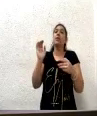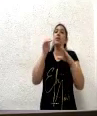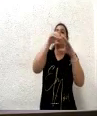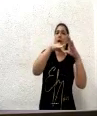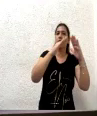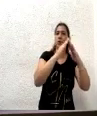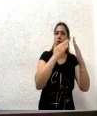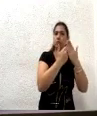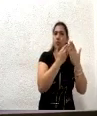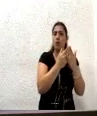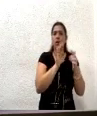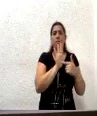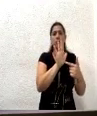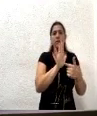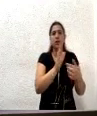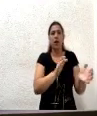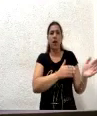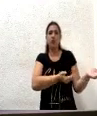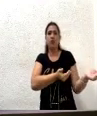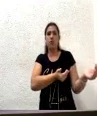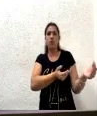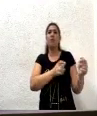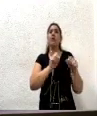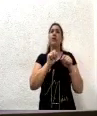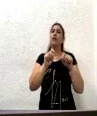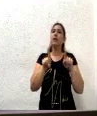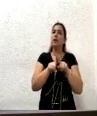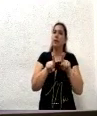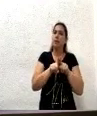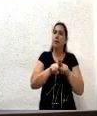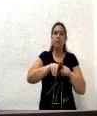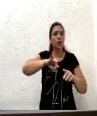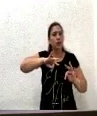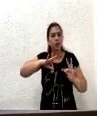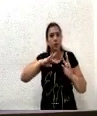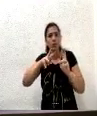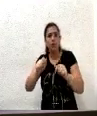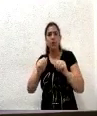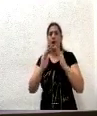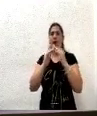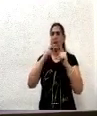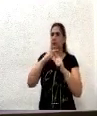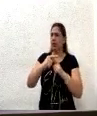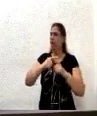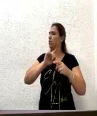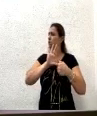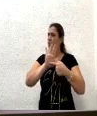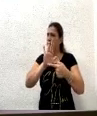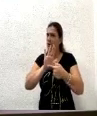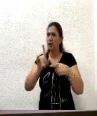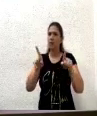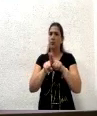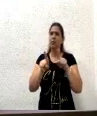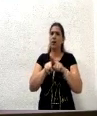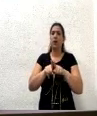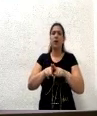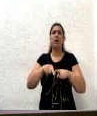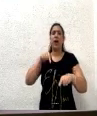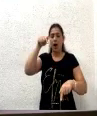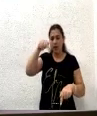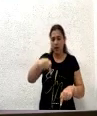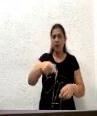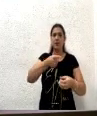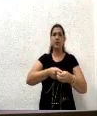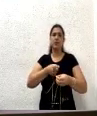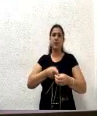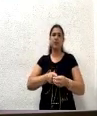principalmente das escolas, que possa entrar em conjunto com a sociedade civil, com as igrejas, com as instituições do nosso município,